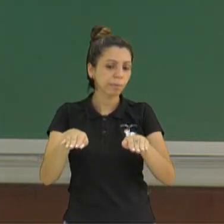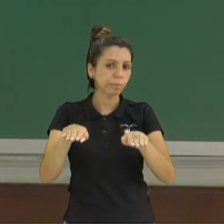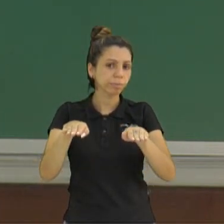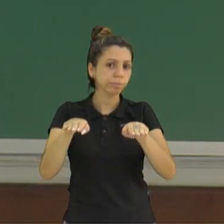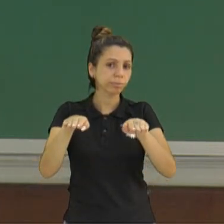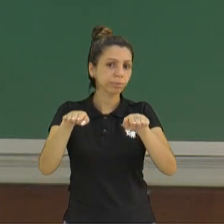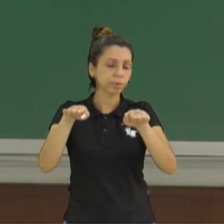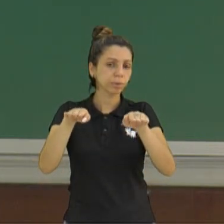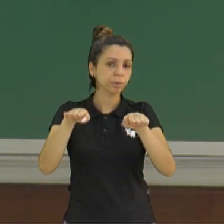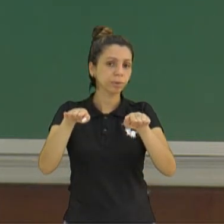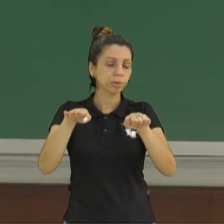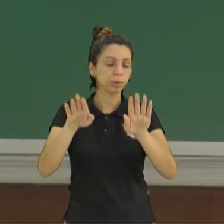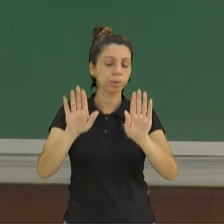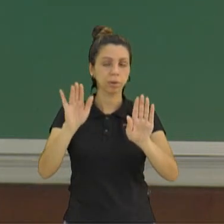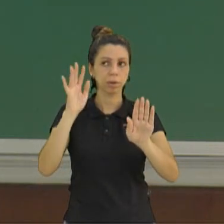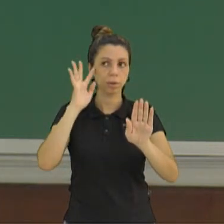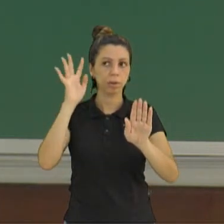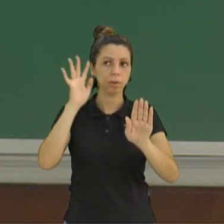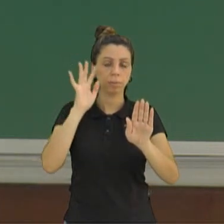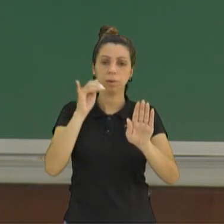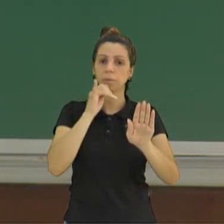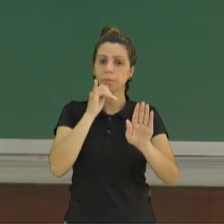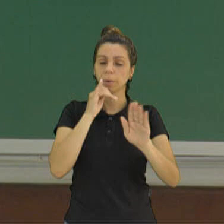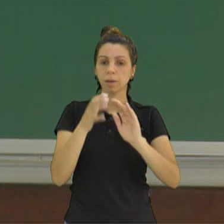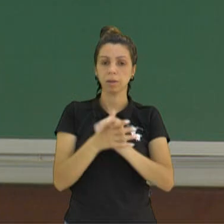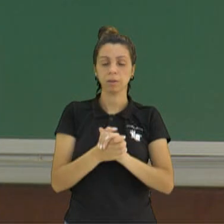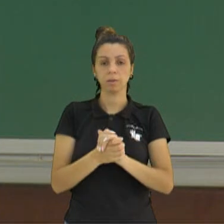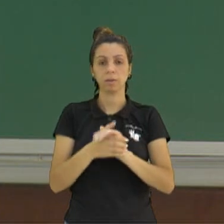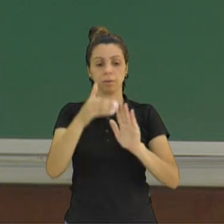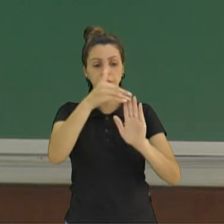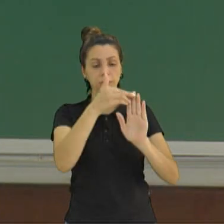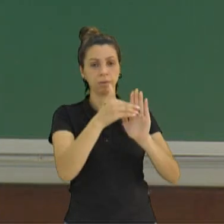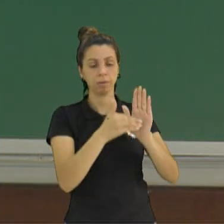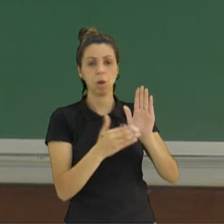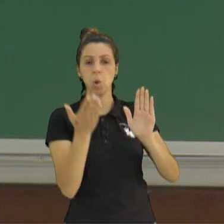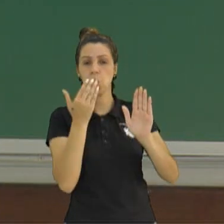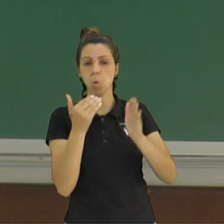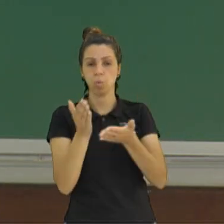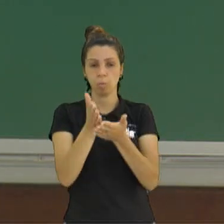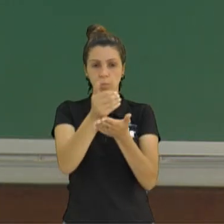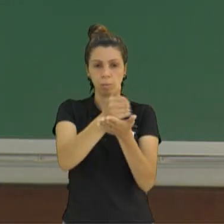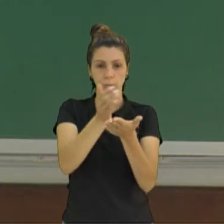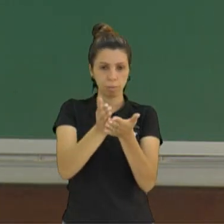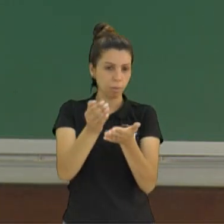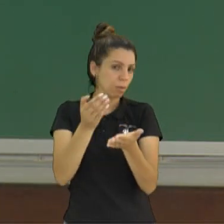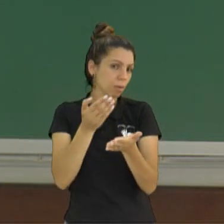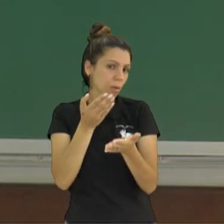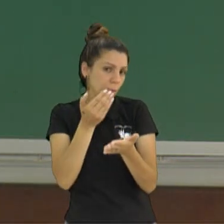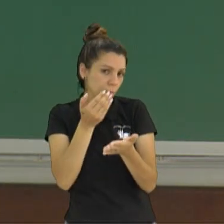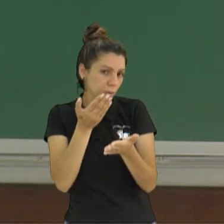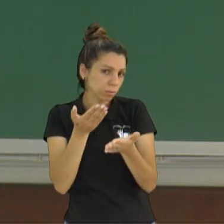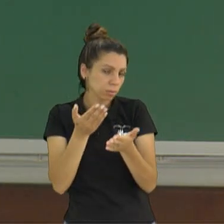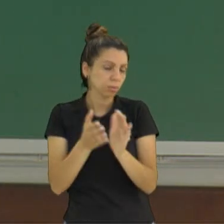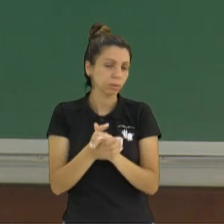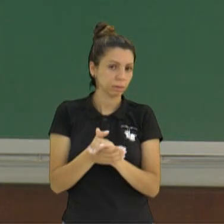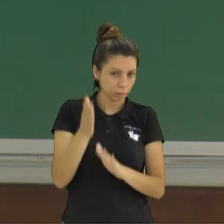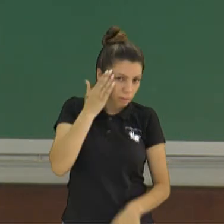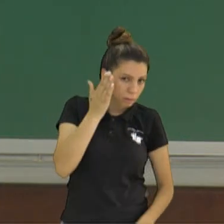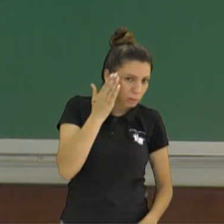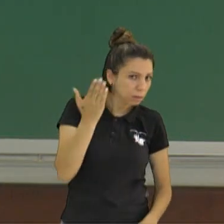entender. Imagina alguns ingredientes para a gente fazer uma receita. Quem sabe um bolo? Sabe fazer bolo? Confere essa ideia